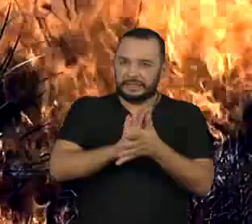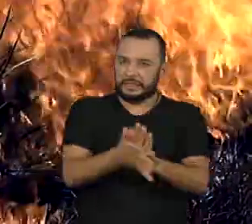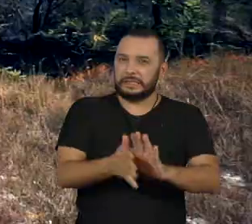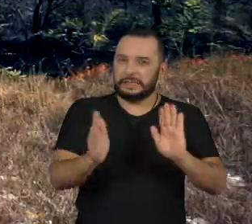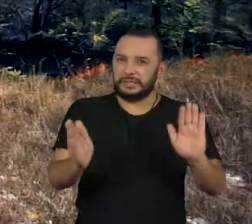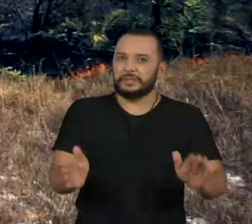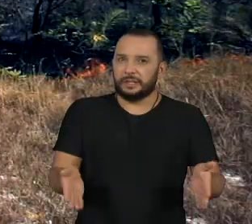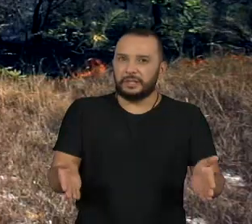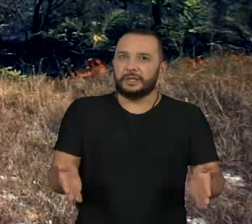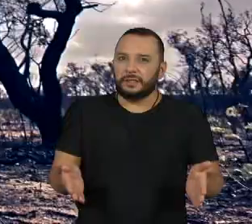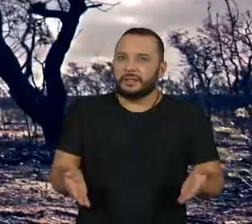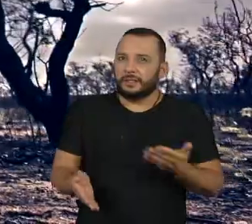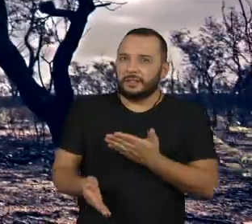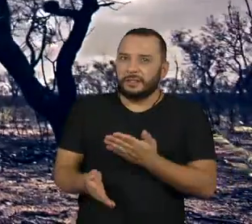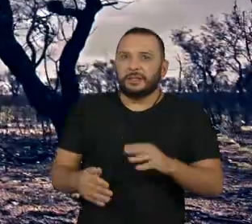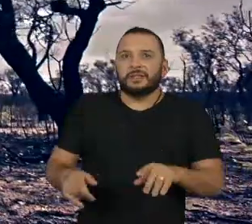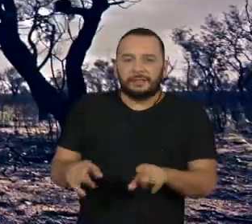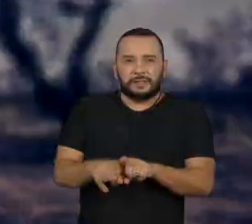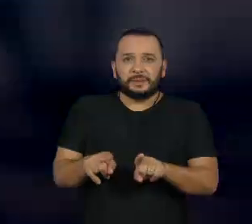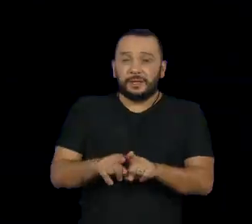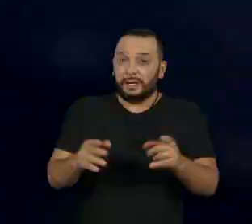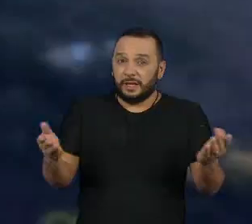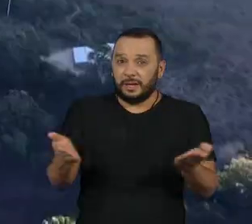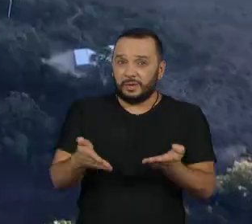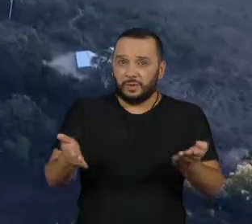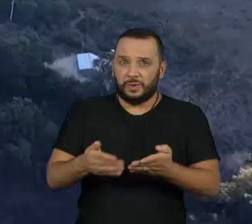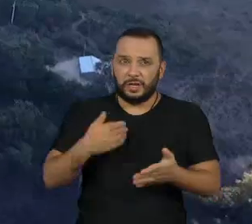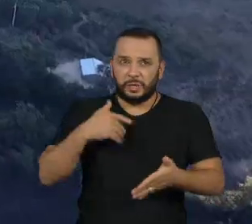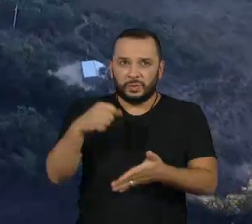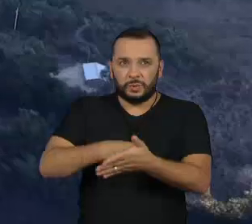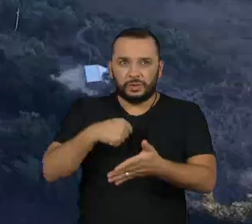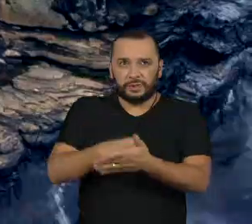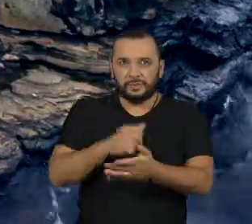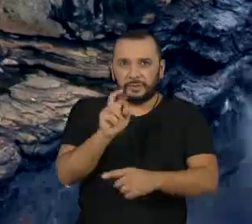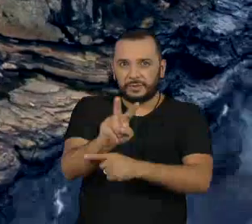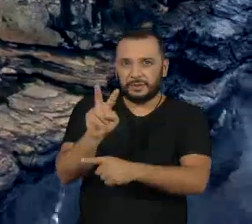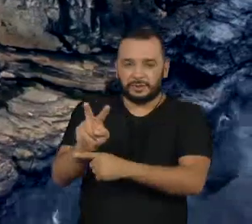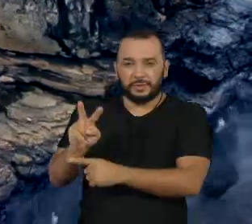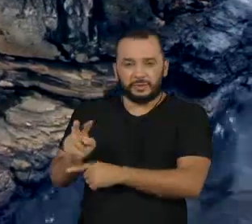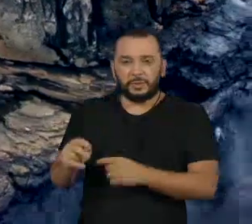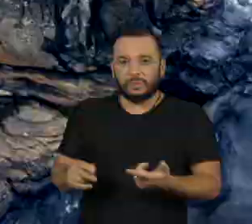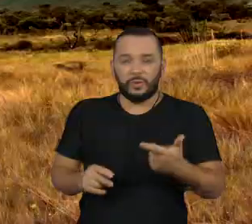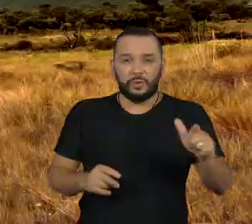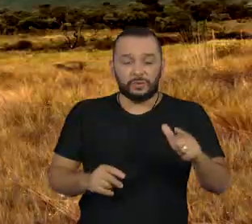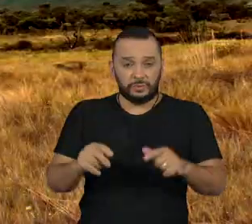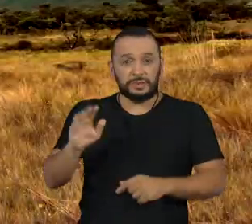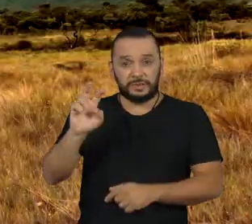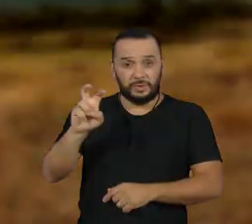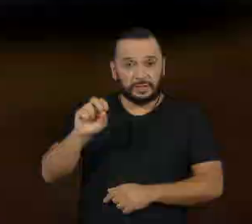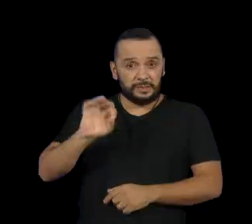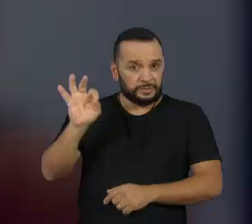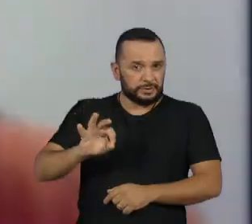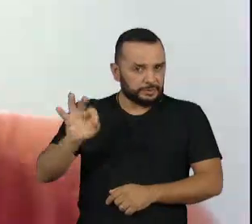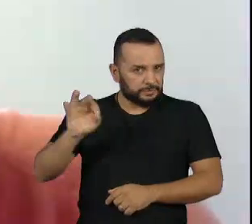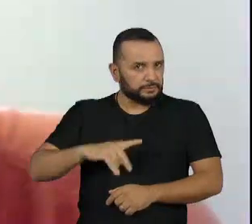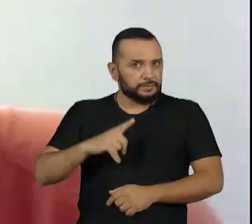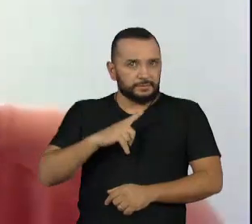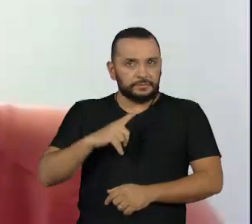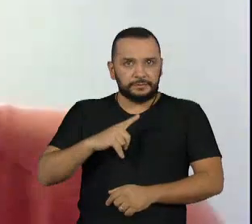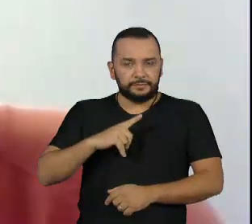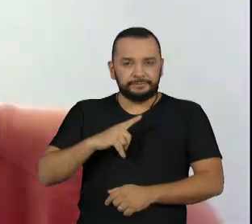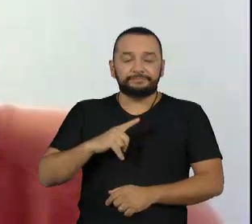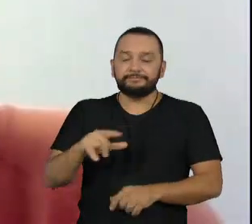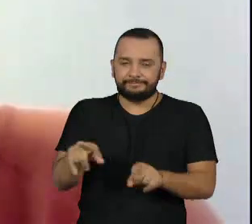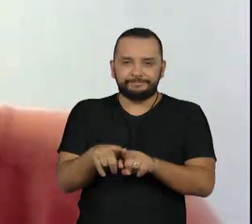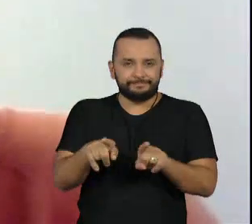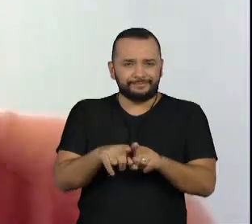foi devastado, e a gente agora luta pela conservação desses outros 50% que ainda nos restam, e na realidade